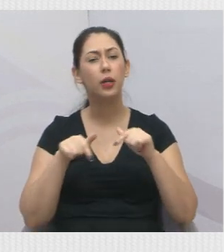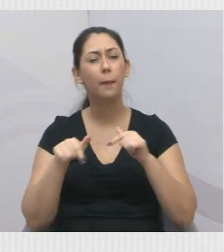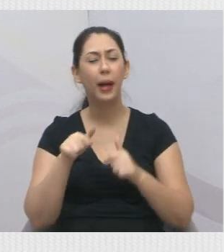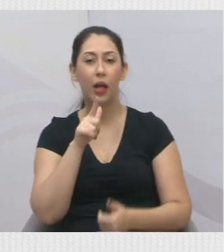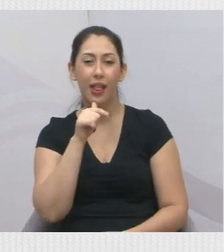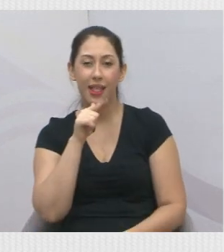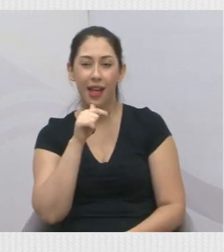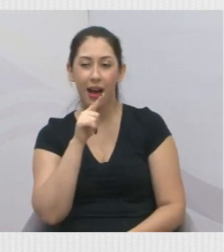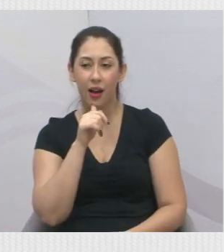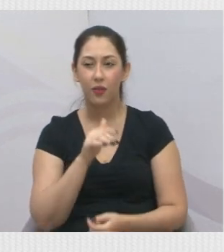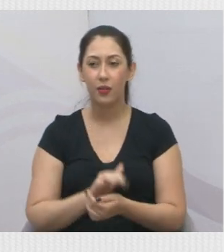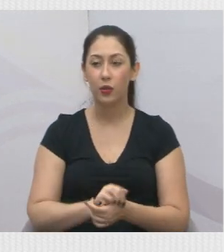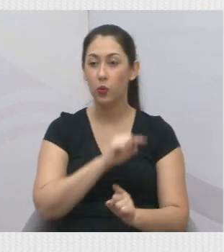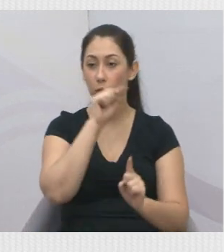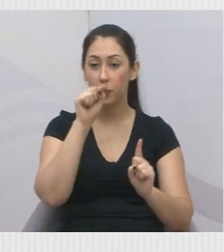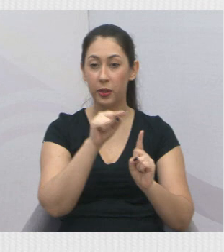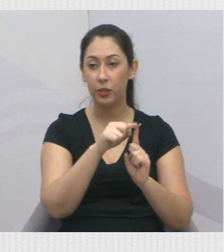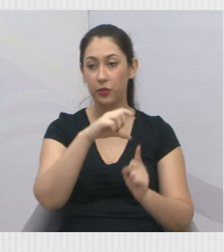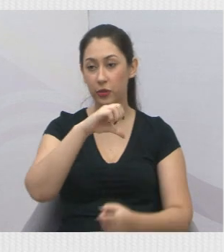Meta orçada,